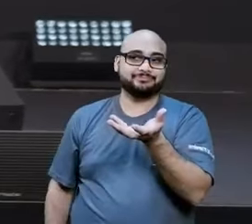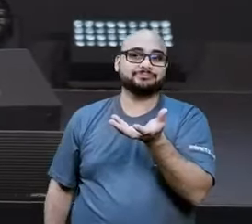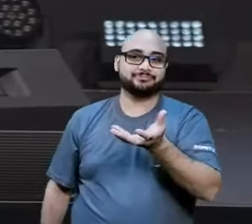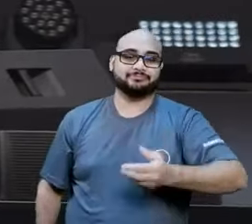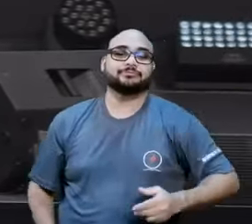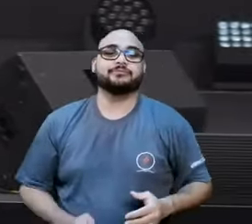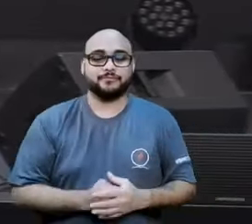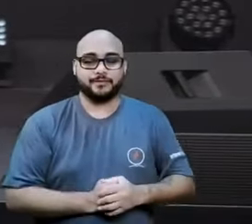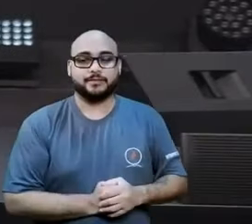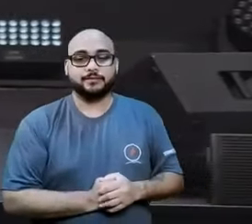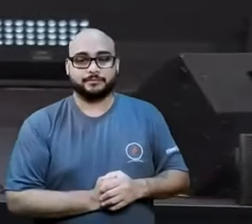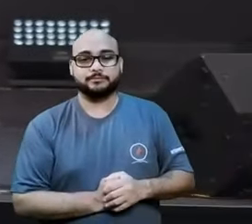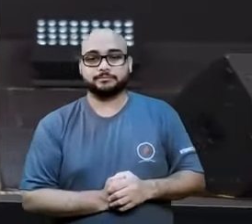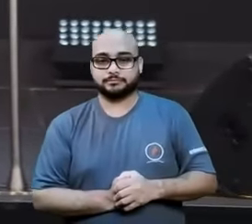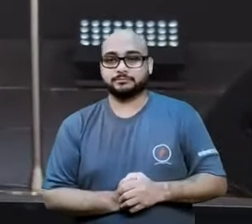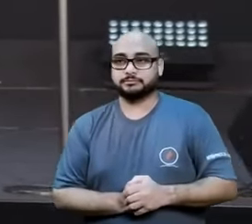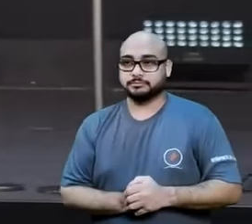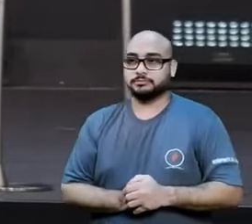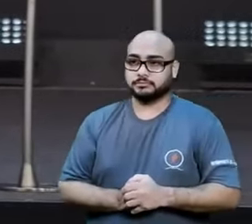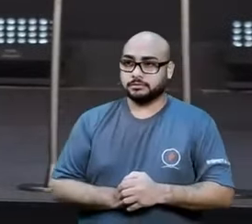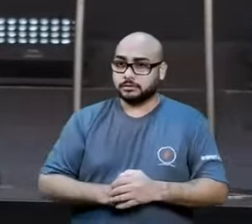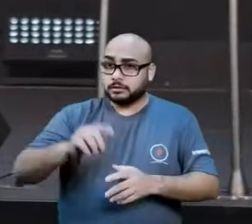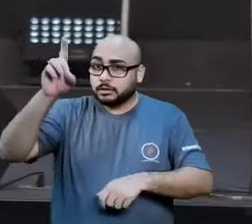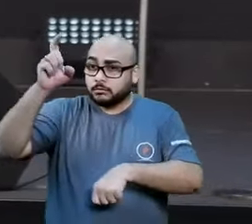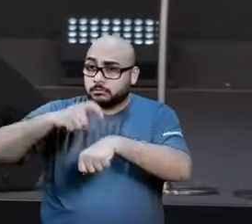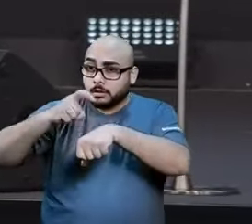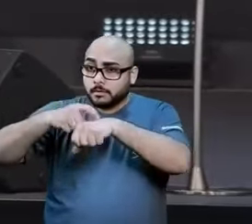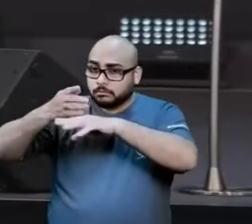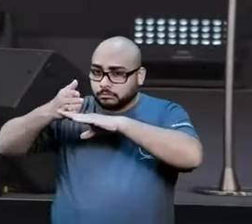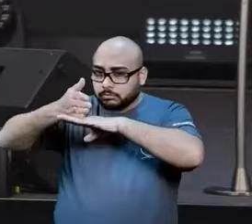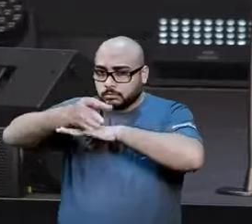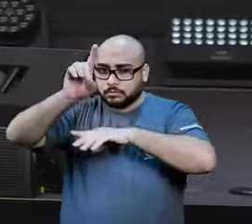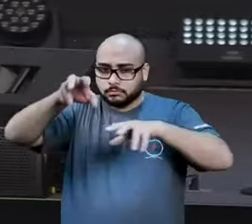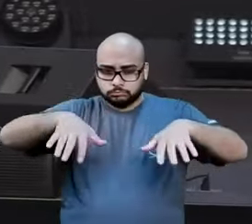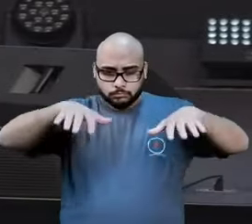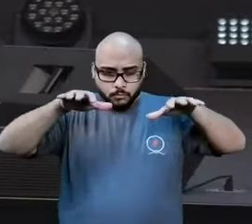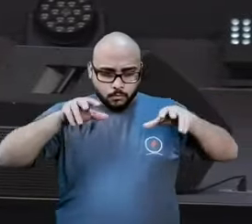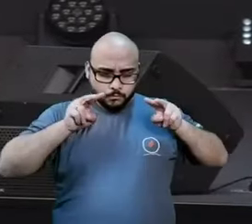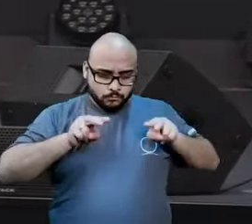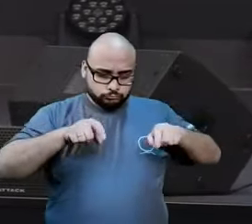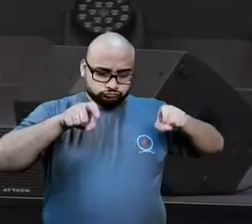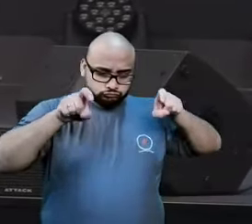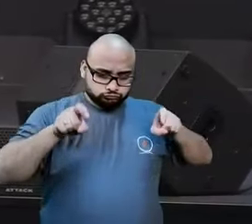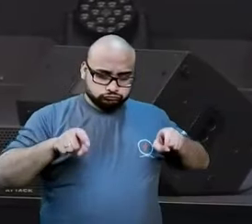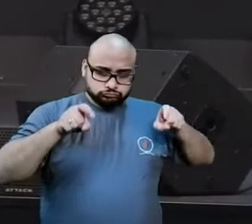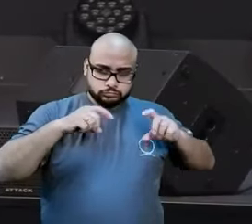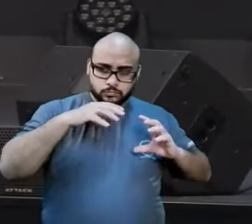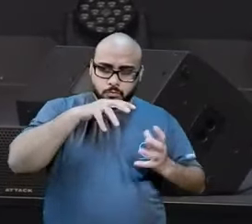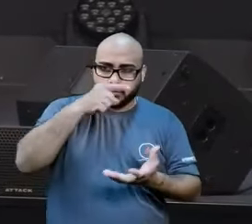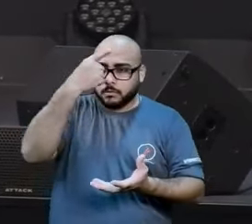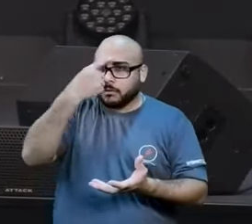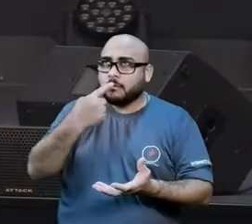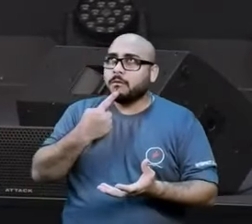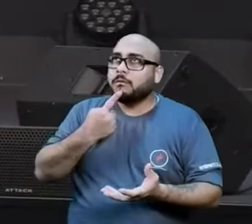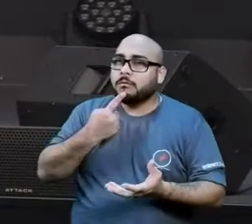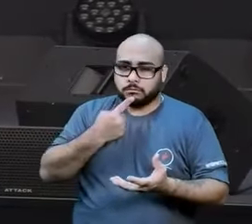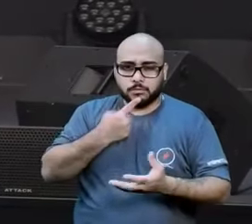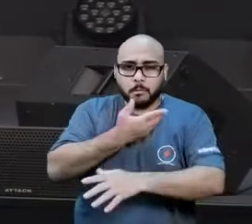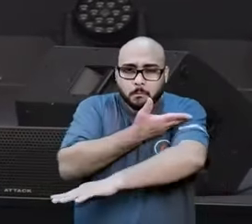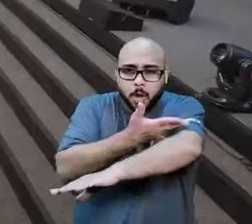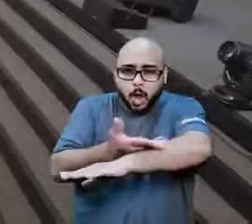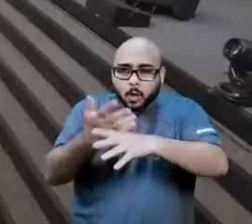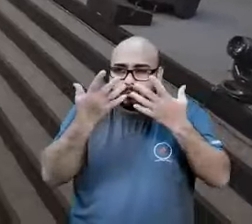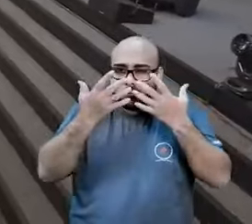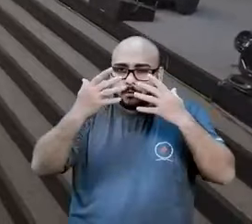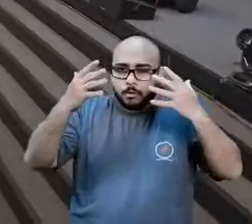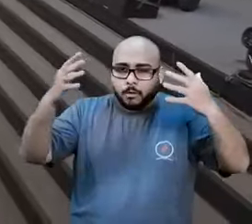Quando Deus olha para você ele não olha a tua aparência o teu jeito de ser as cor do